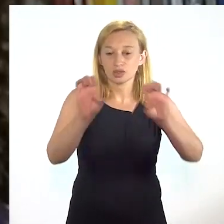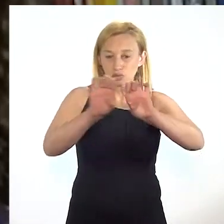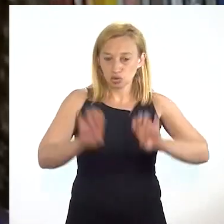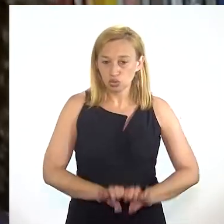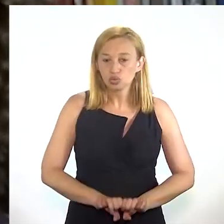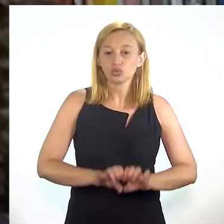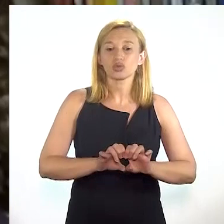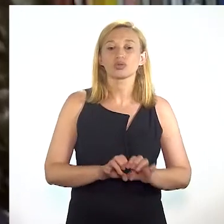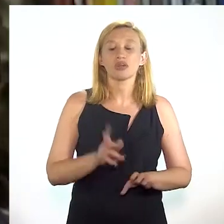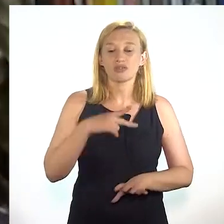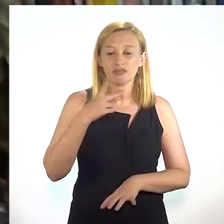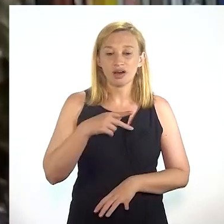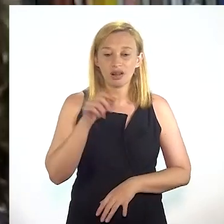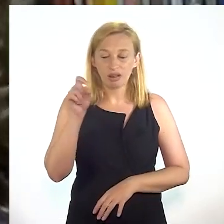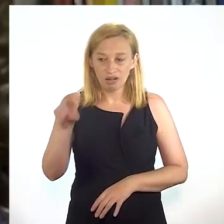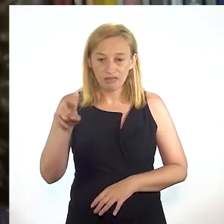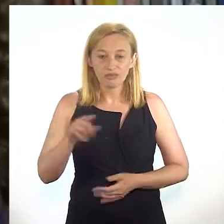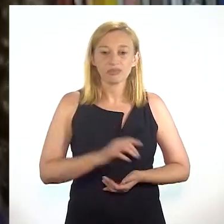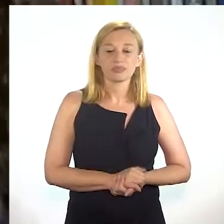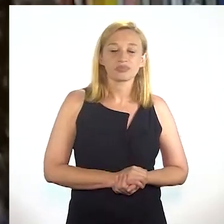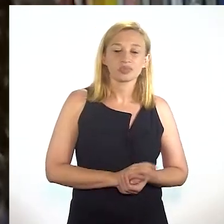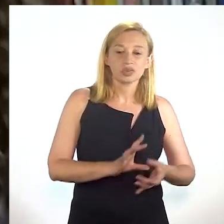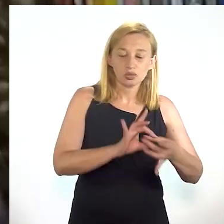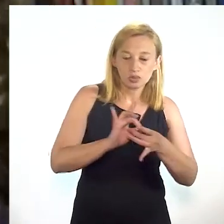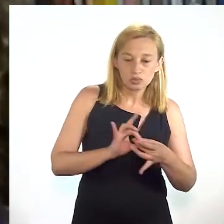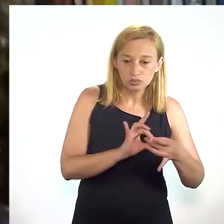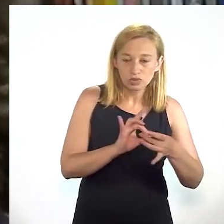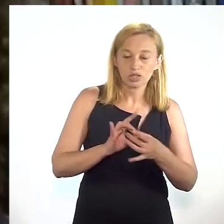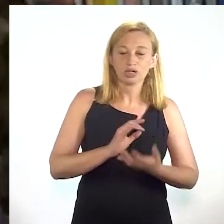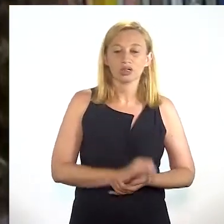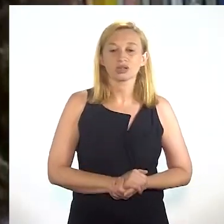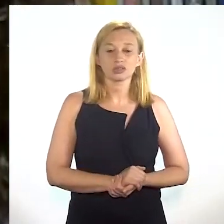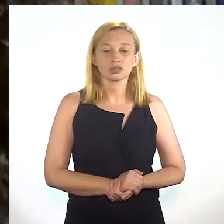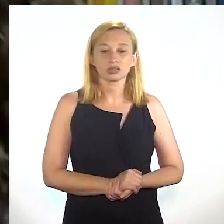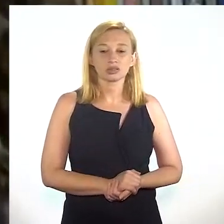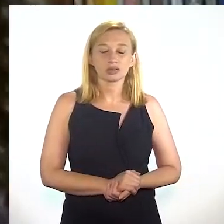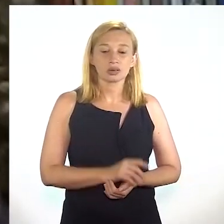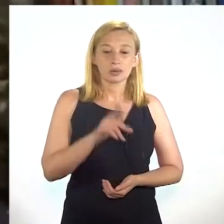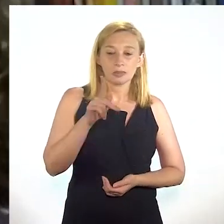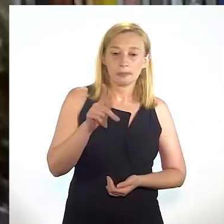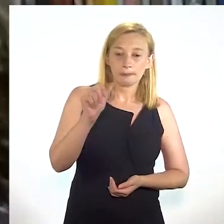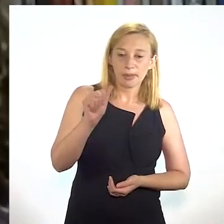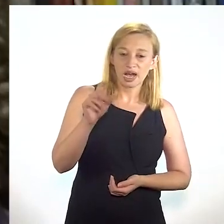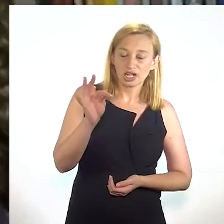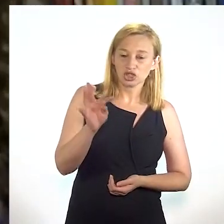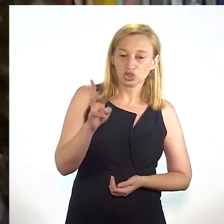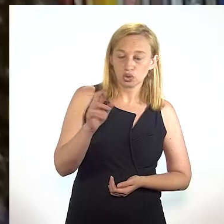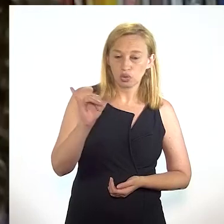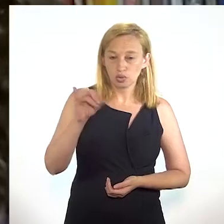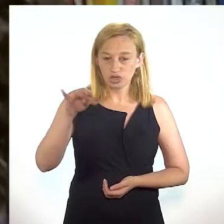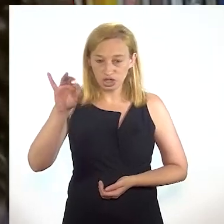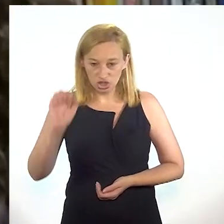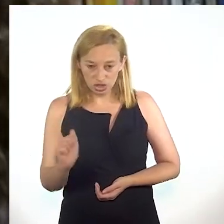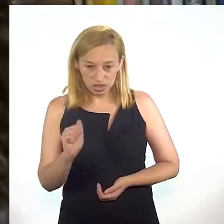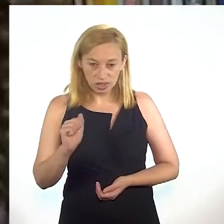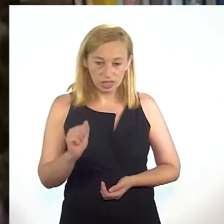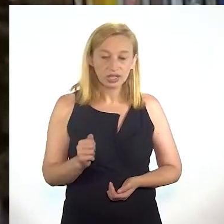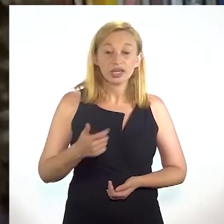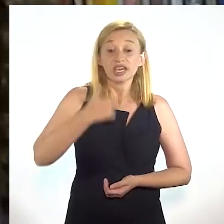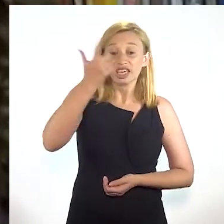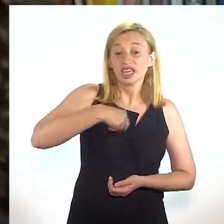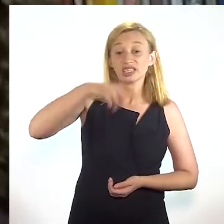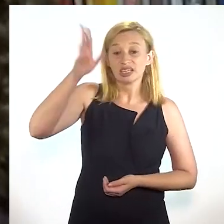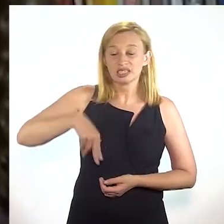essa estrutura. A gente fala lá no moinho que o moinho é o palco, e o protagonismo é de quem quiser ser